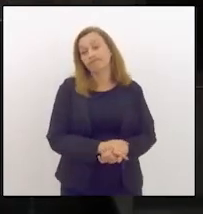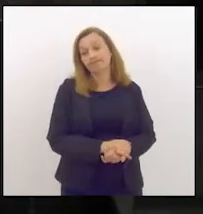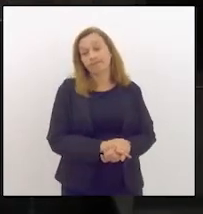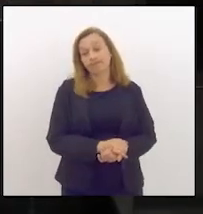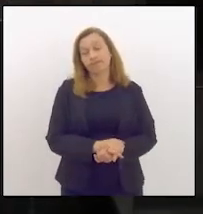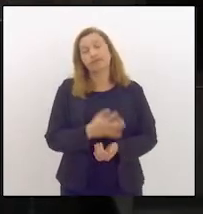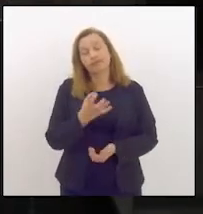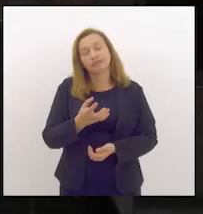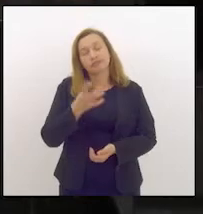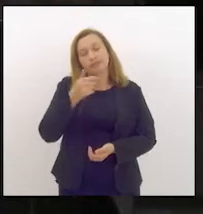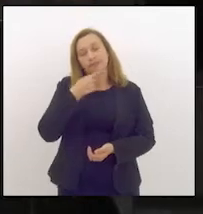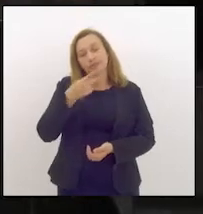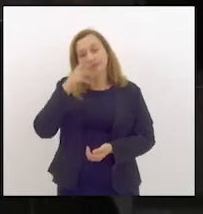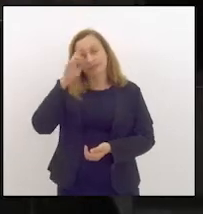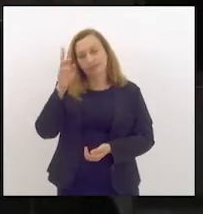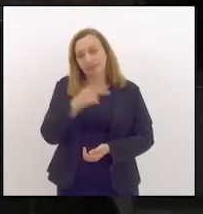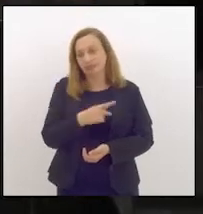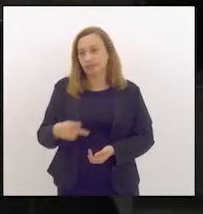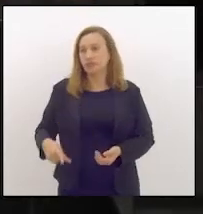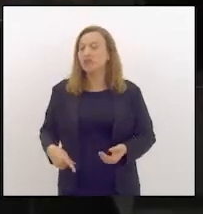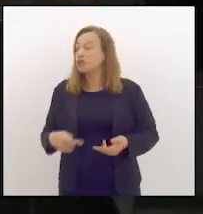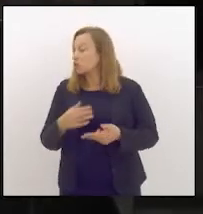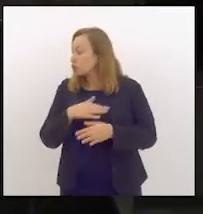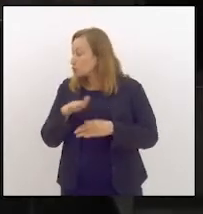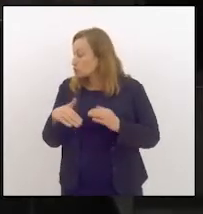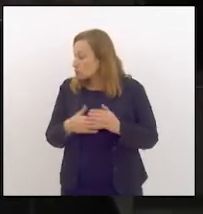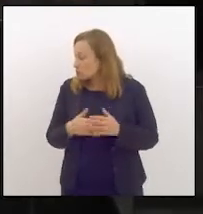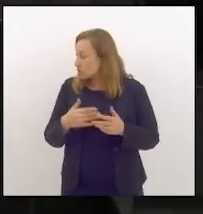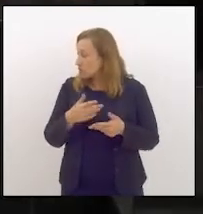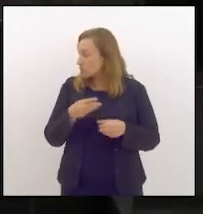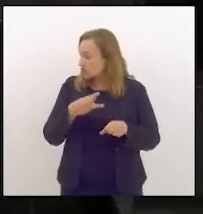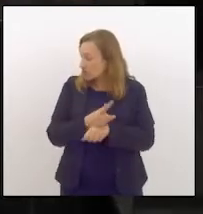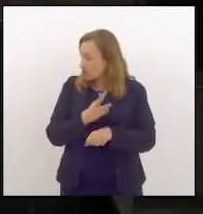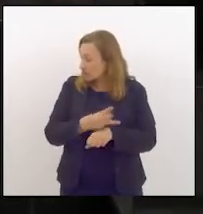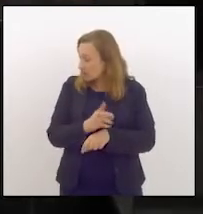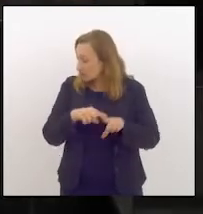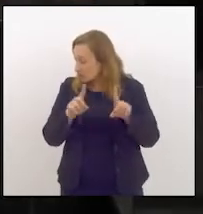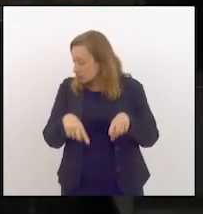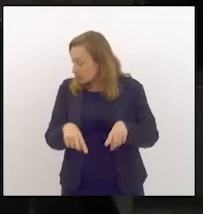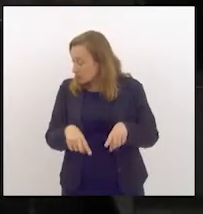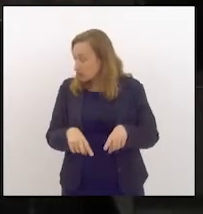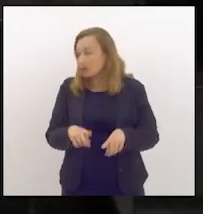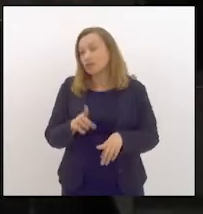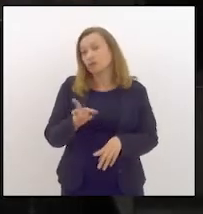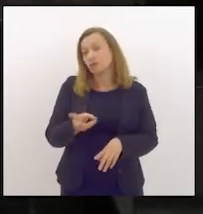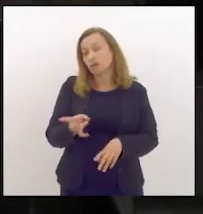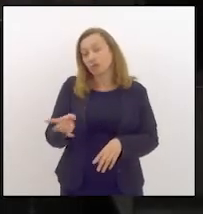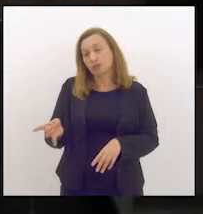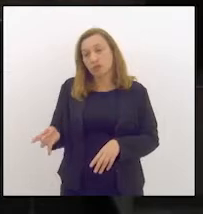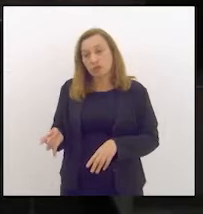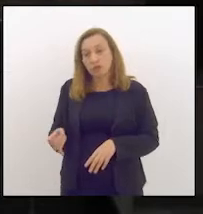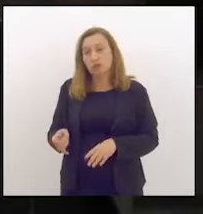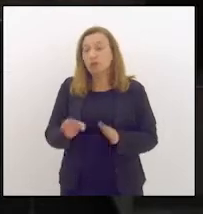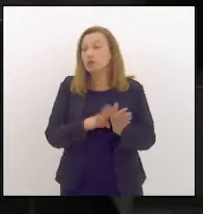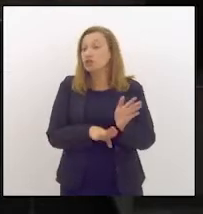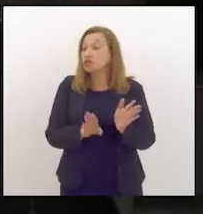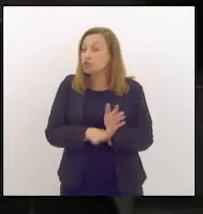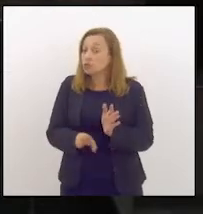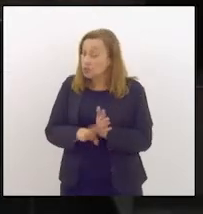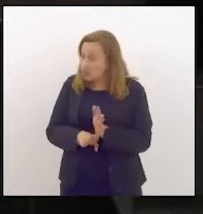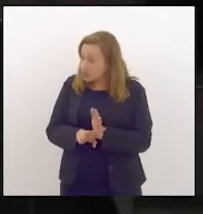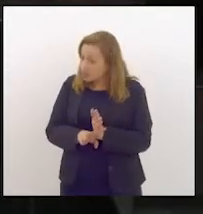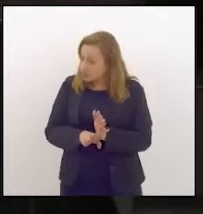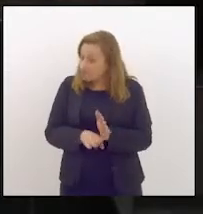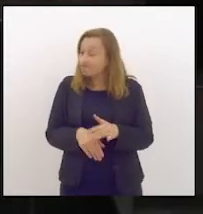e eu queria dizer senhora presente todas as terceirizações são contadas como despesas de